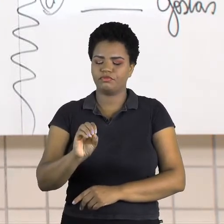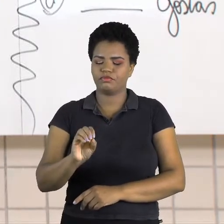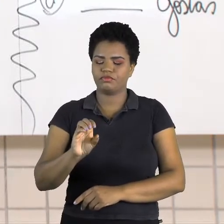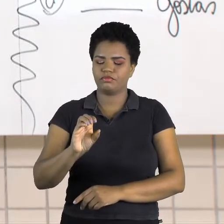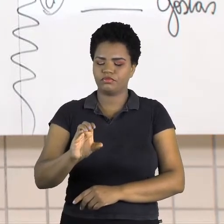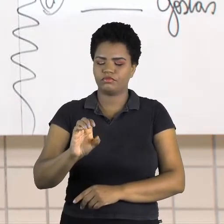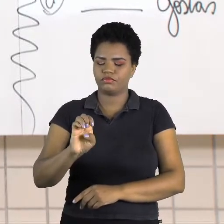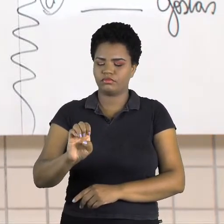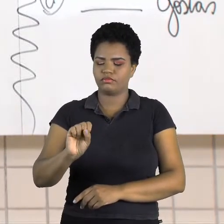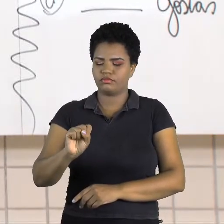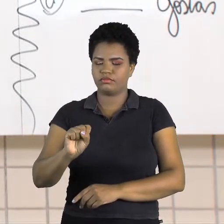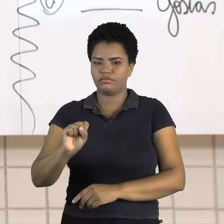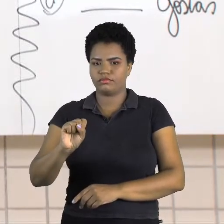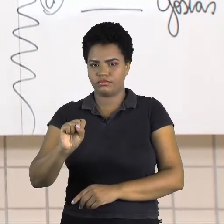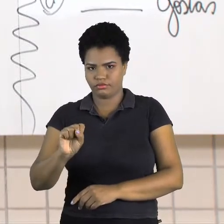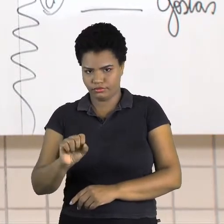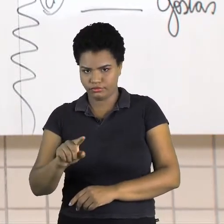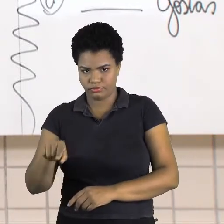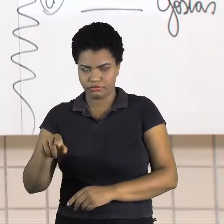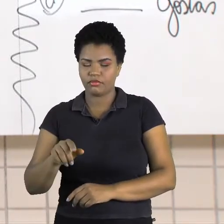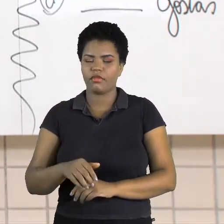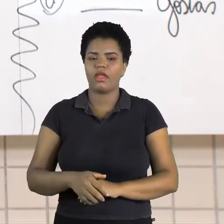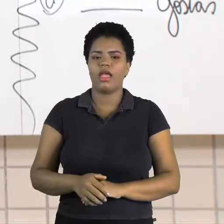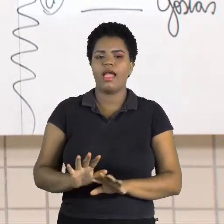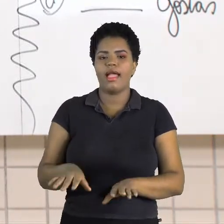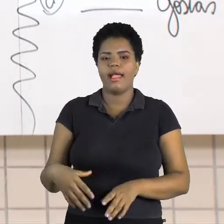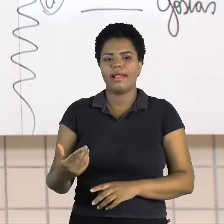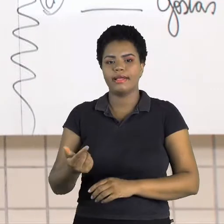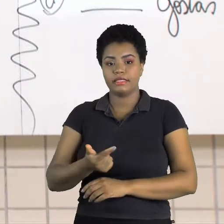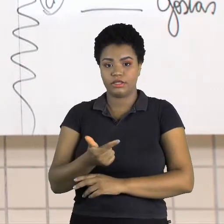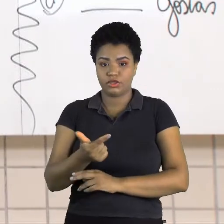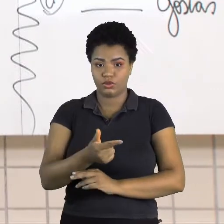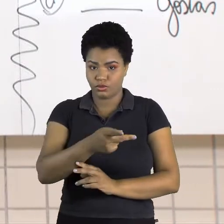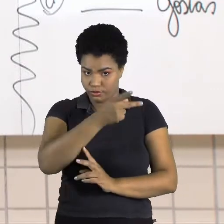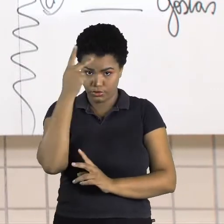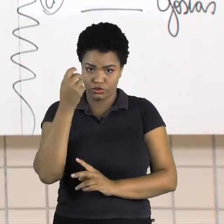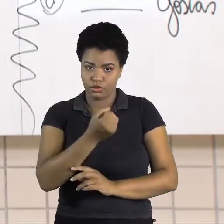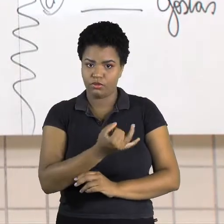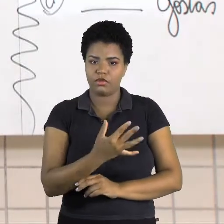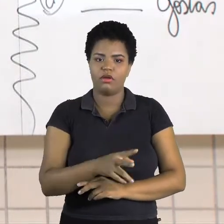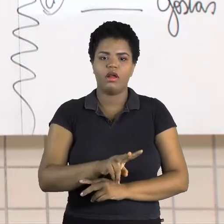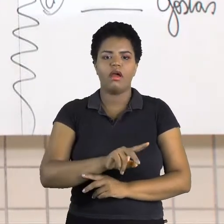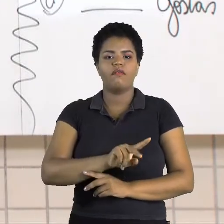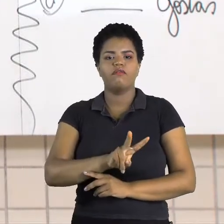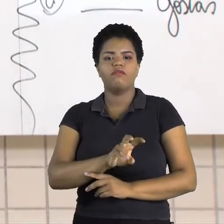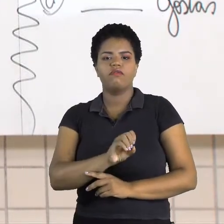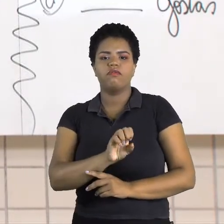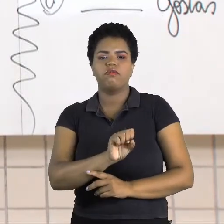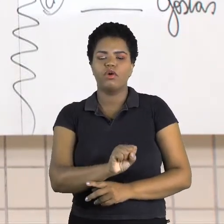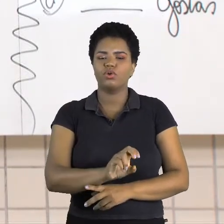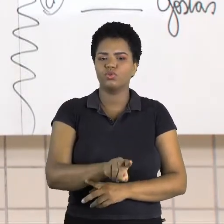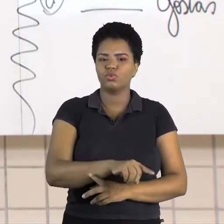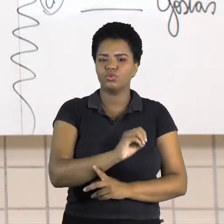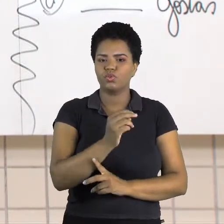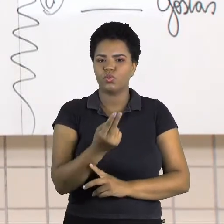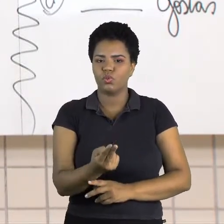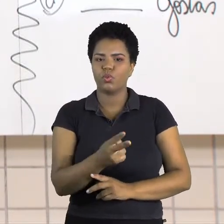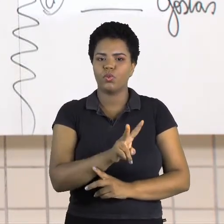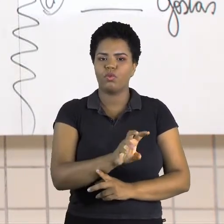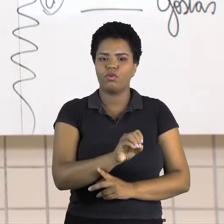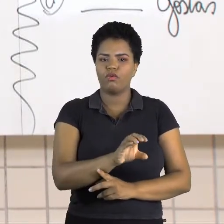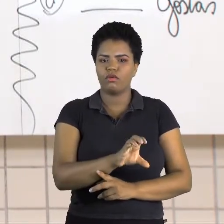falar que é a segunda pessoa do plural, que é vós ou vocês. Terceira pessoa do